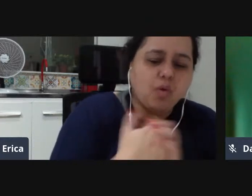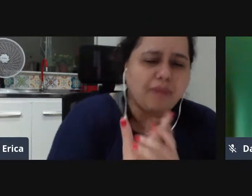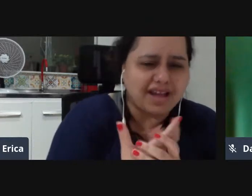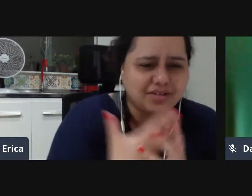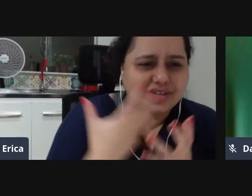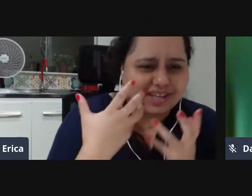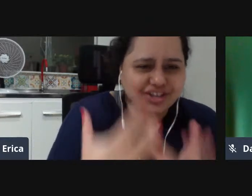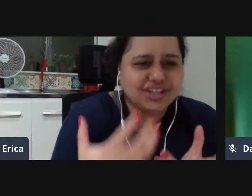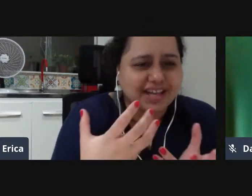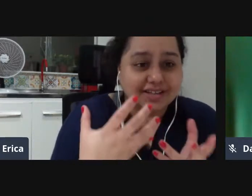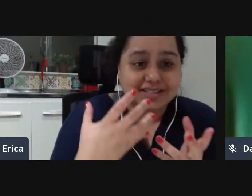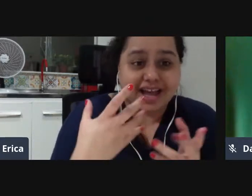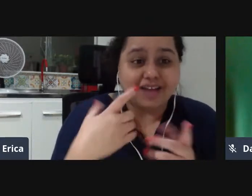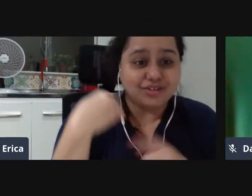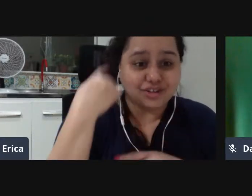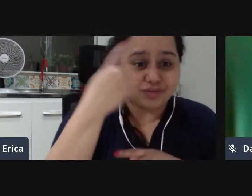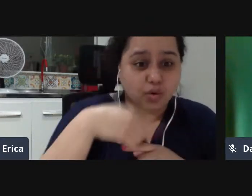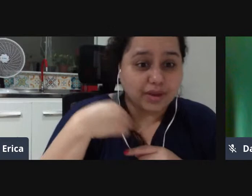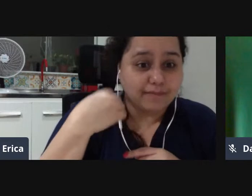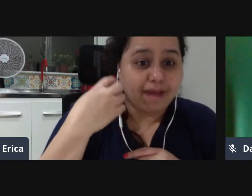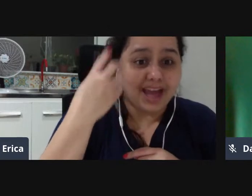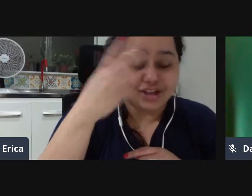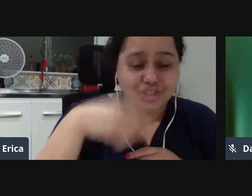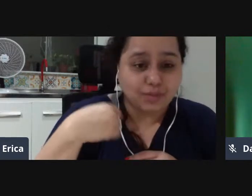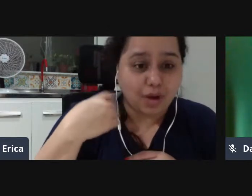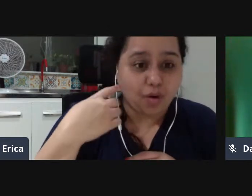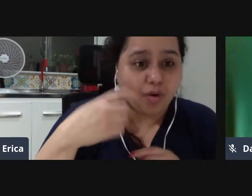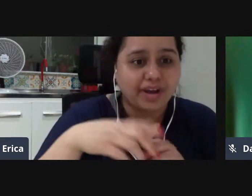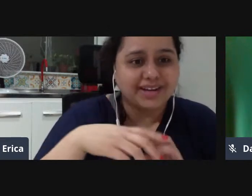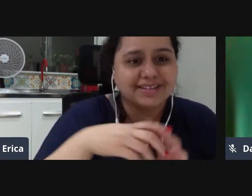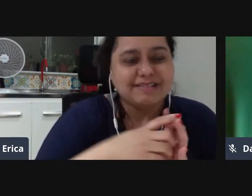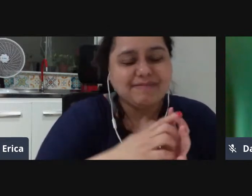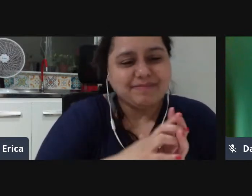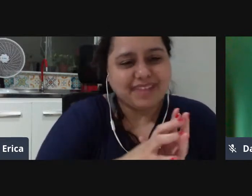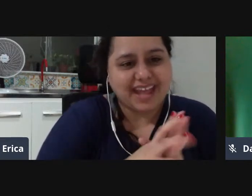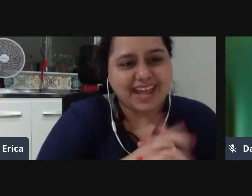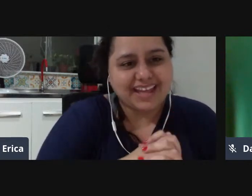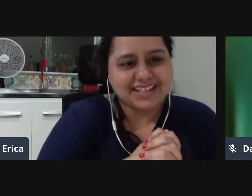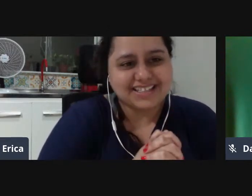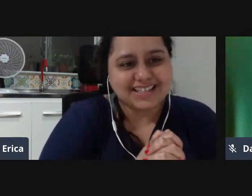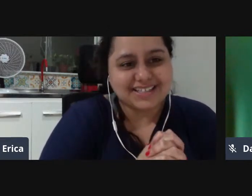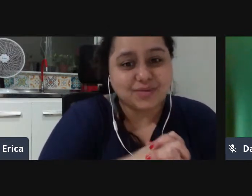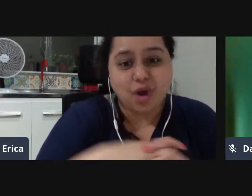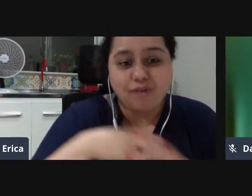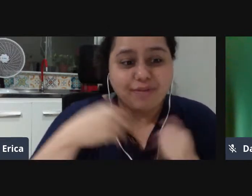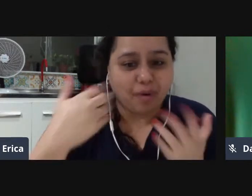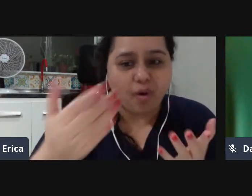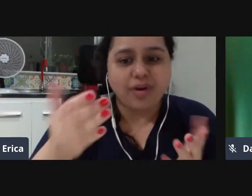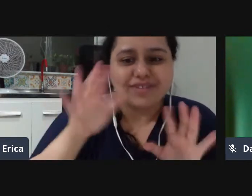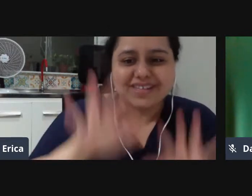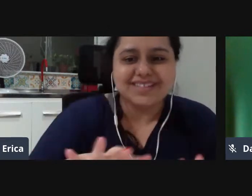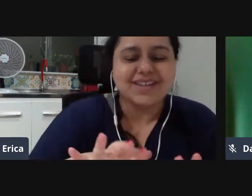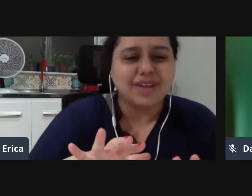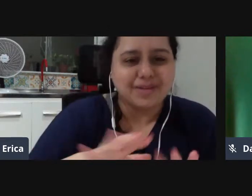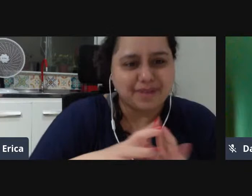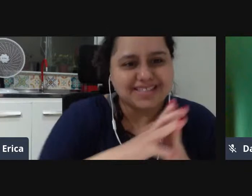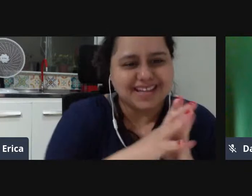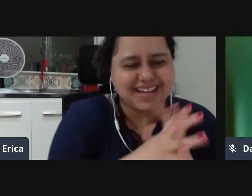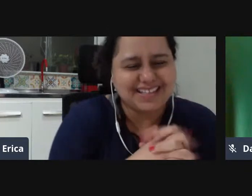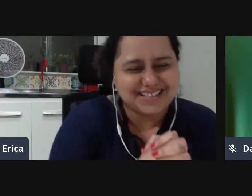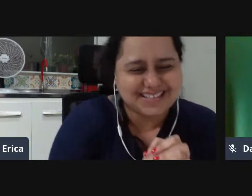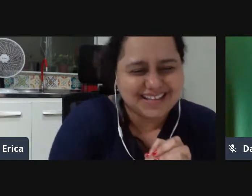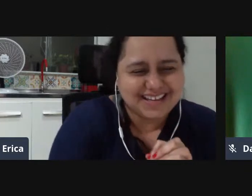um pouco mais. Eu sei que a gente está cansado, a gente já ficou aqui mais de 1 hora, né? E já são 9 e pouco e vocês estão